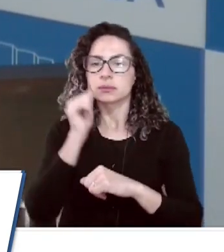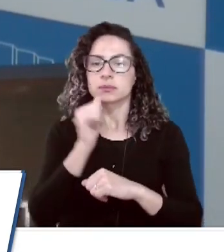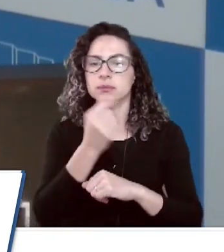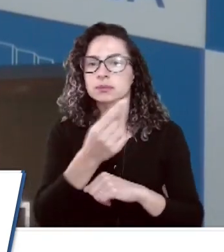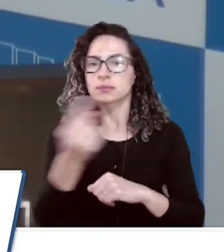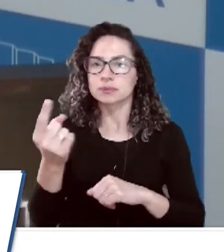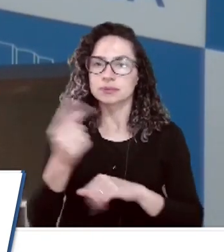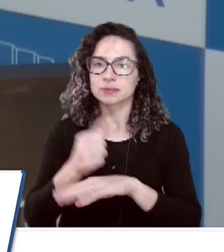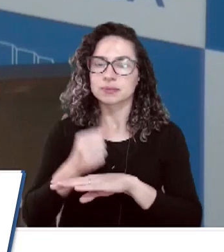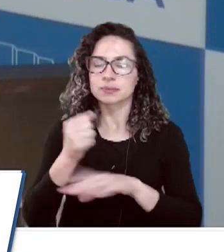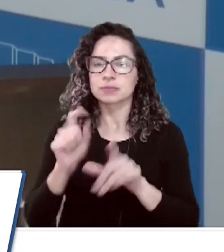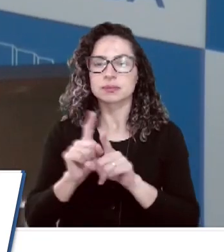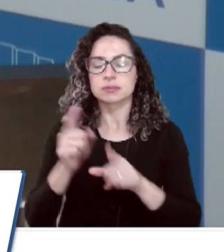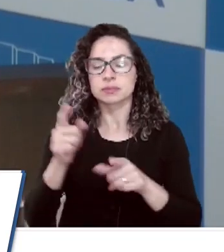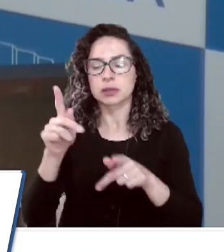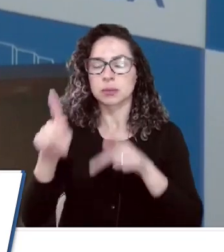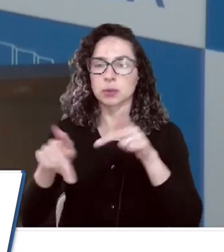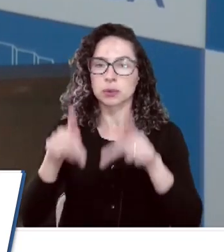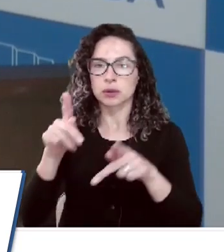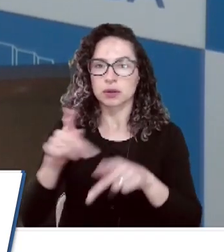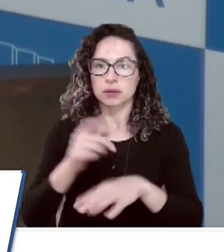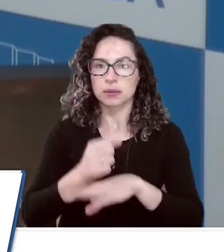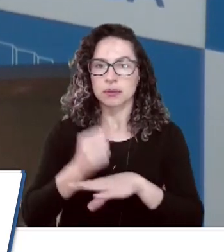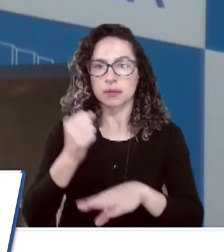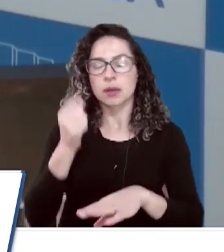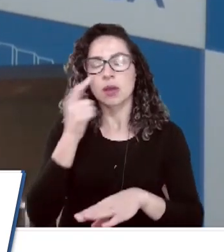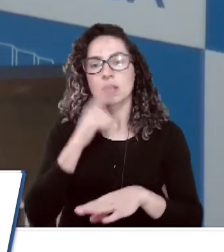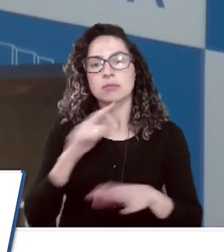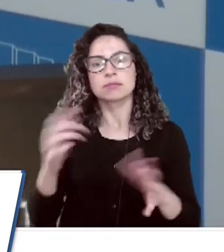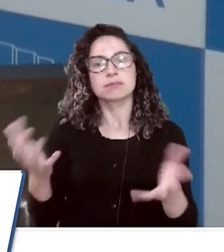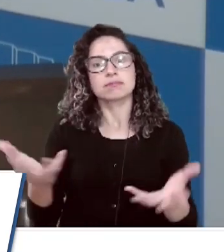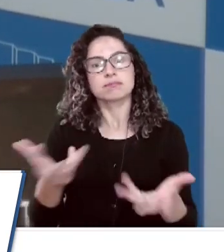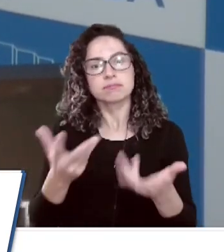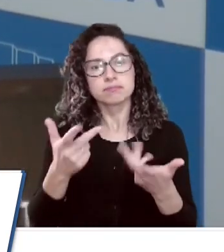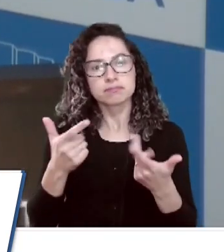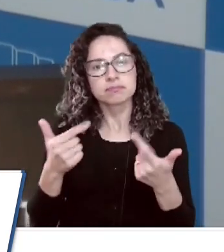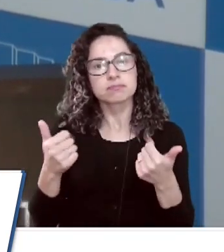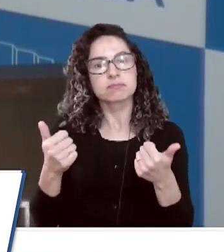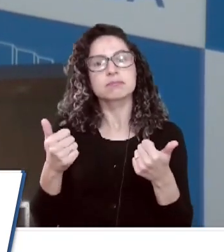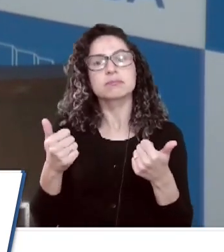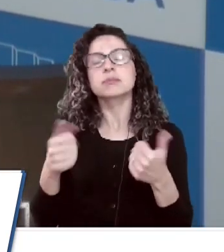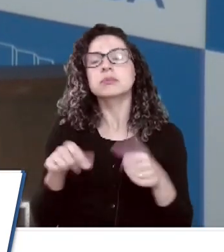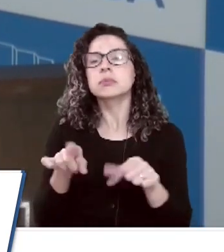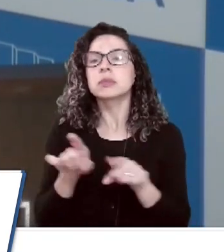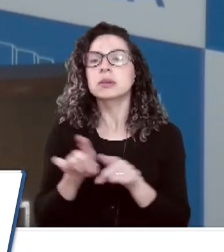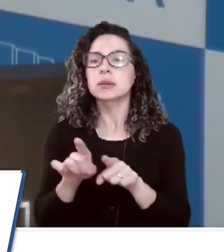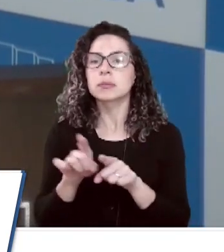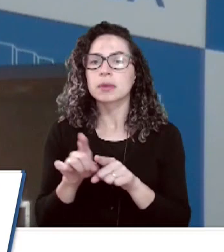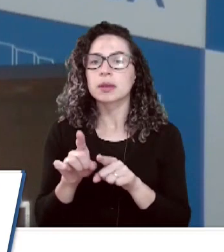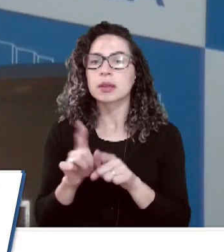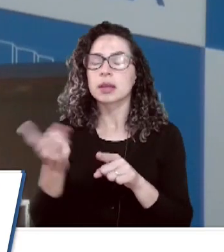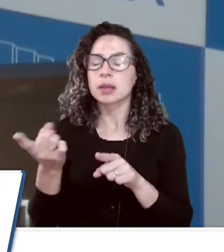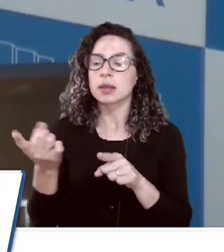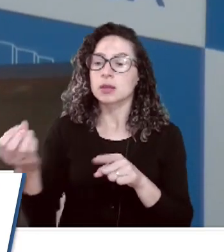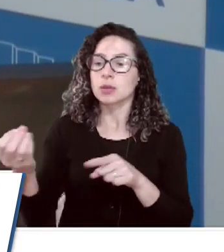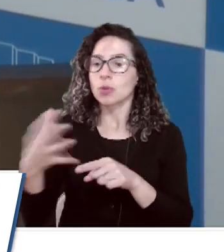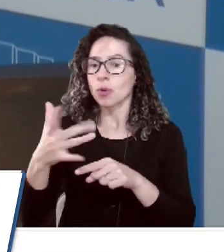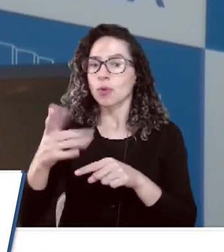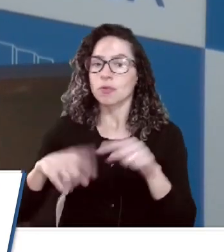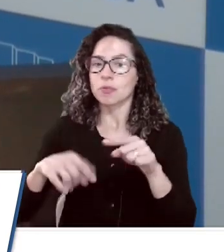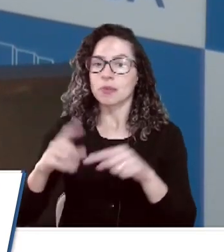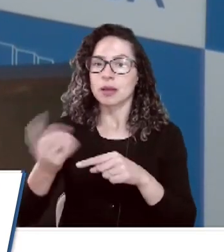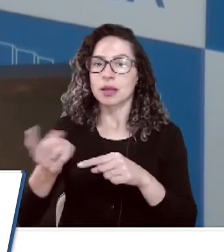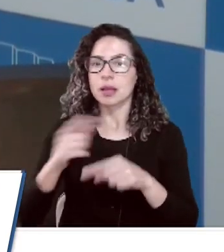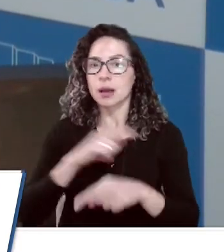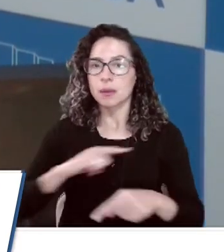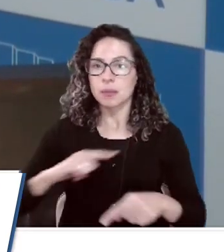nossa população francana, tendo esse sucesso e mais esse equipamento público de saúde aqui para a